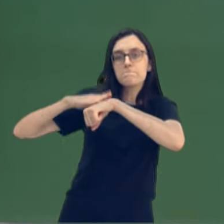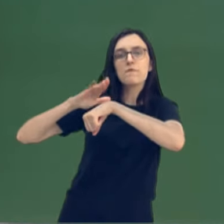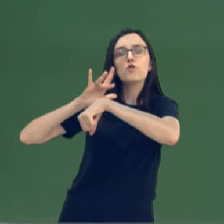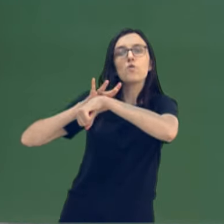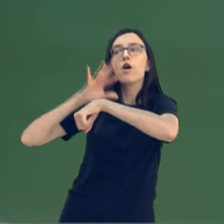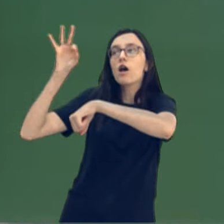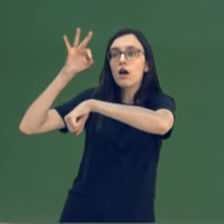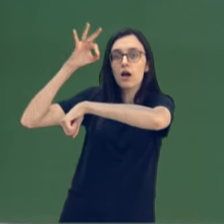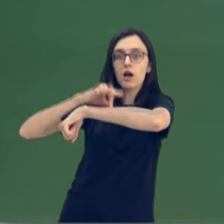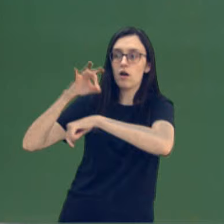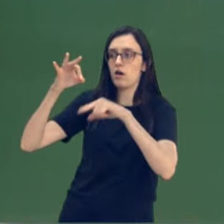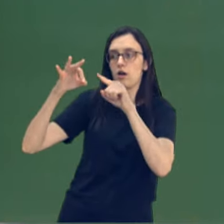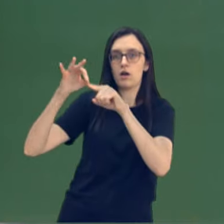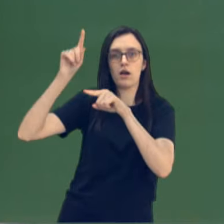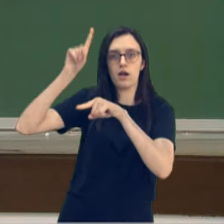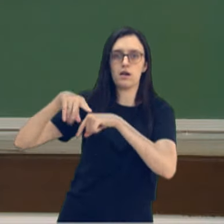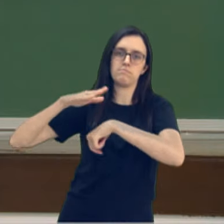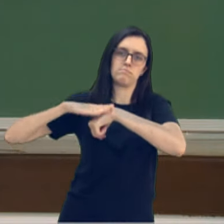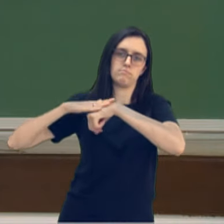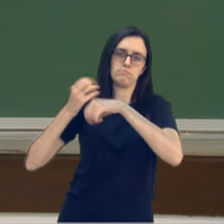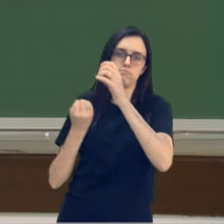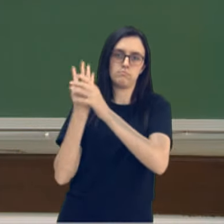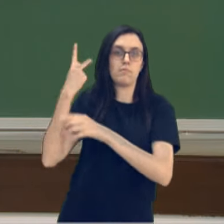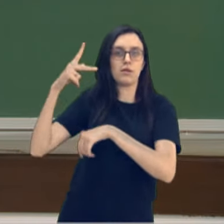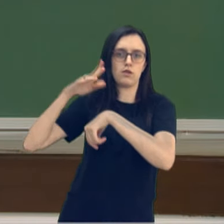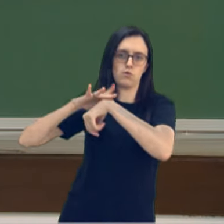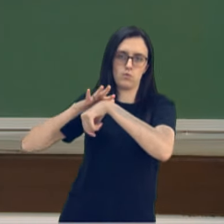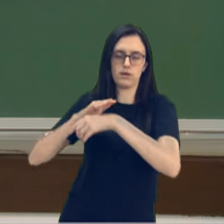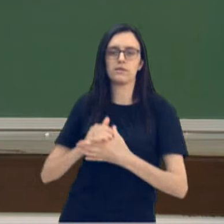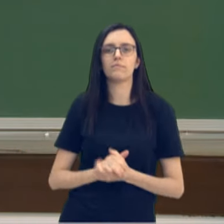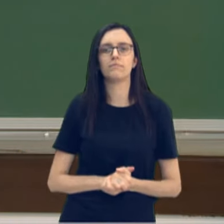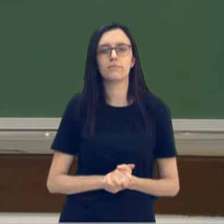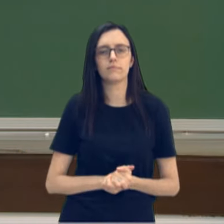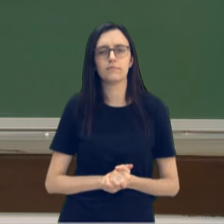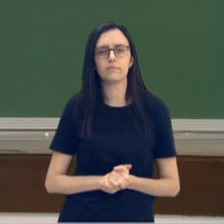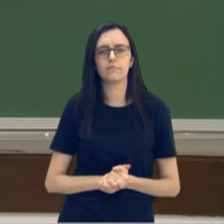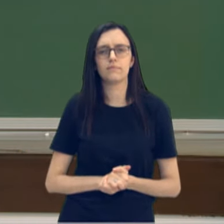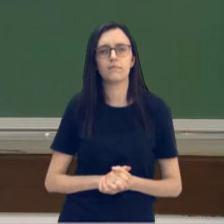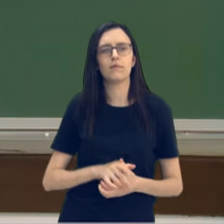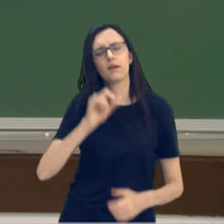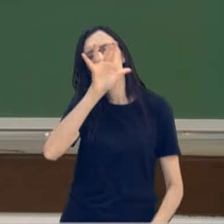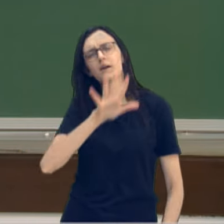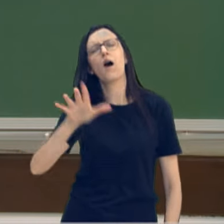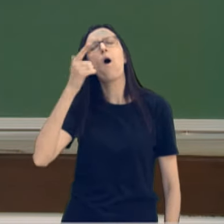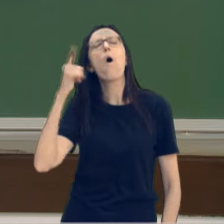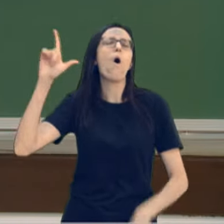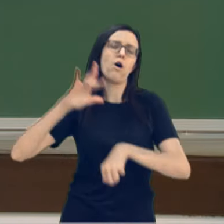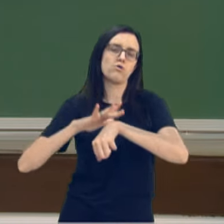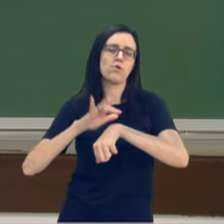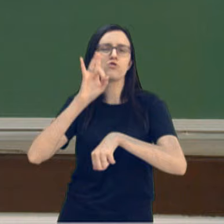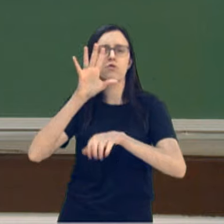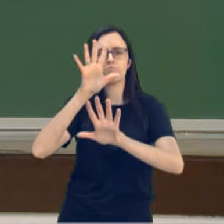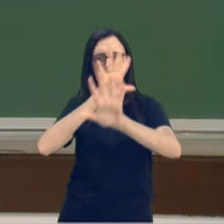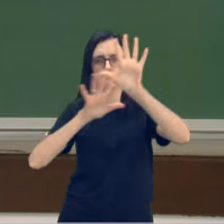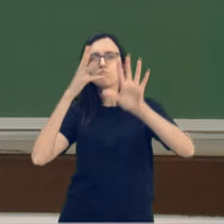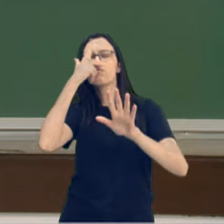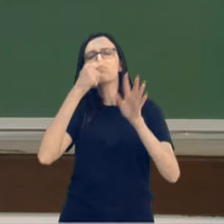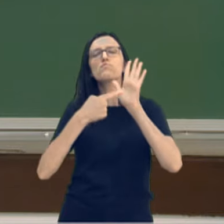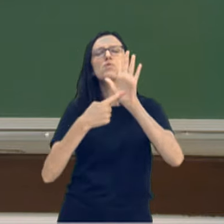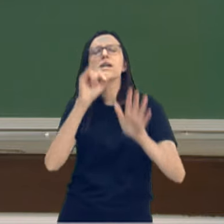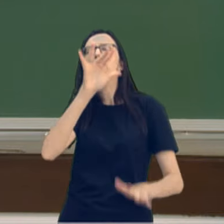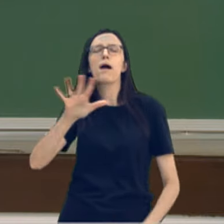seria o próprio vírus da dengue. Tudo bem? Lembrando que aqui é o ciclo de outra doença, mas só porque o esquema estava bonito eu escolhi essa